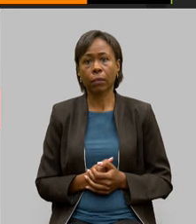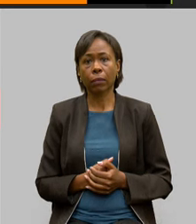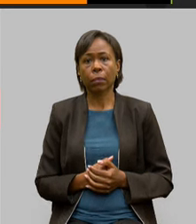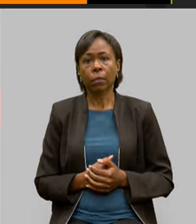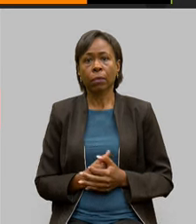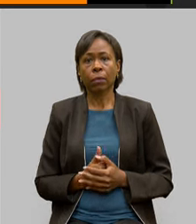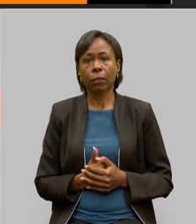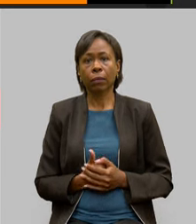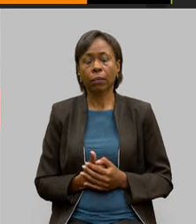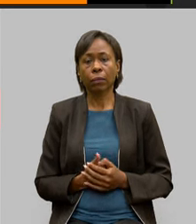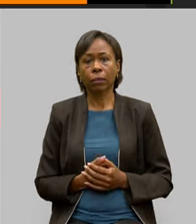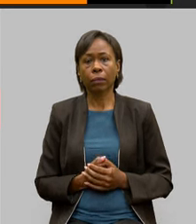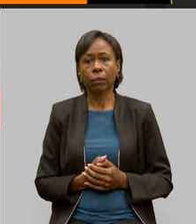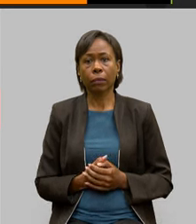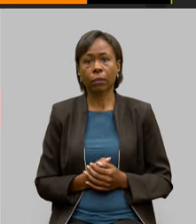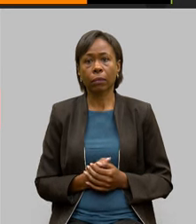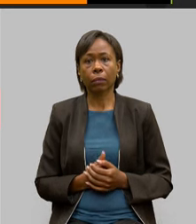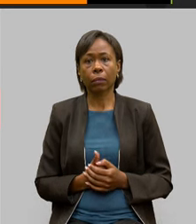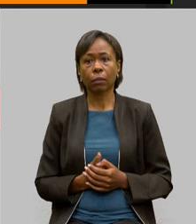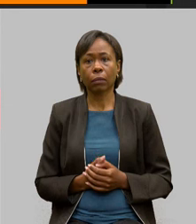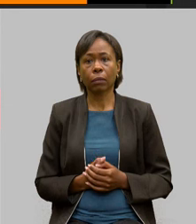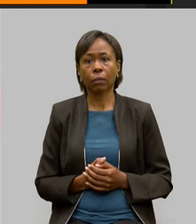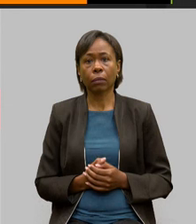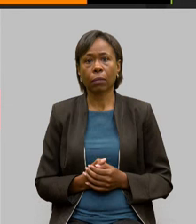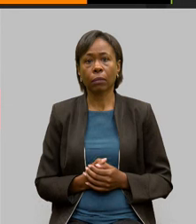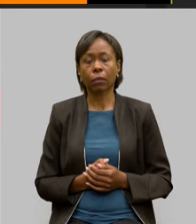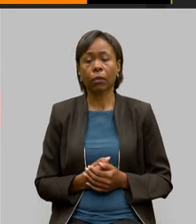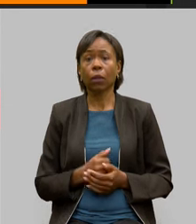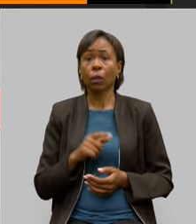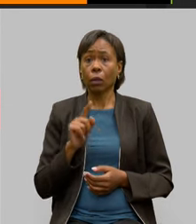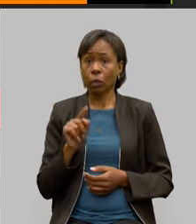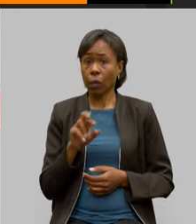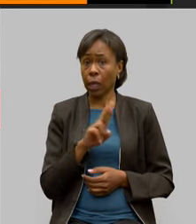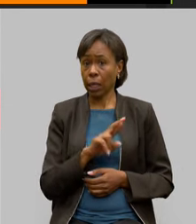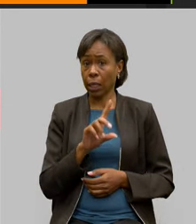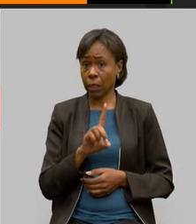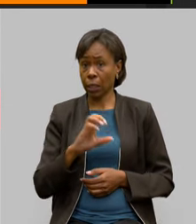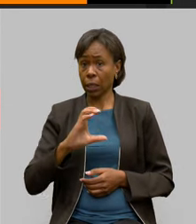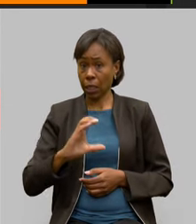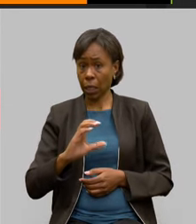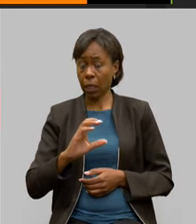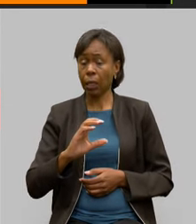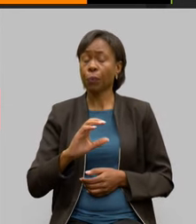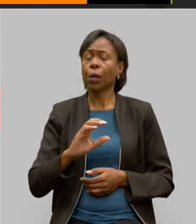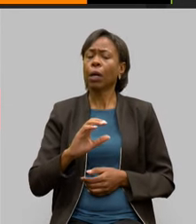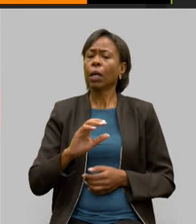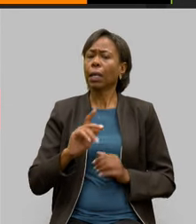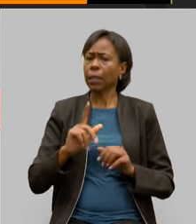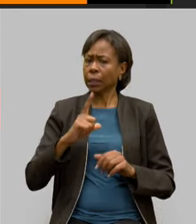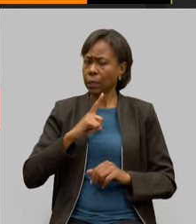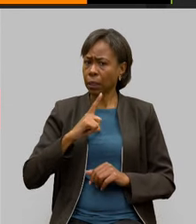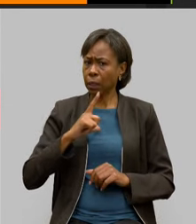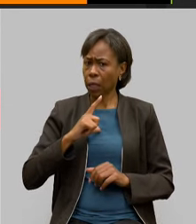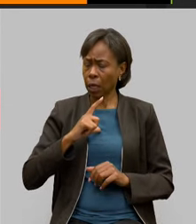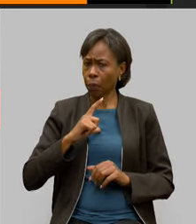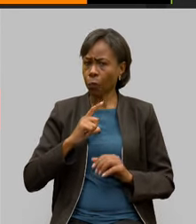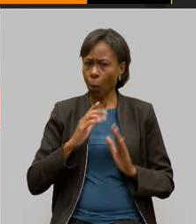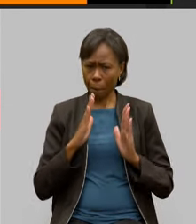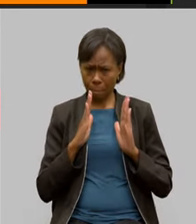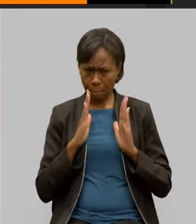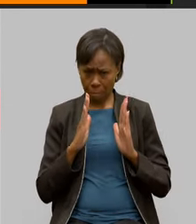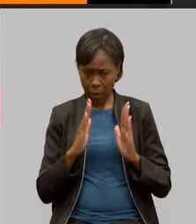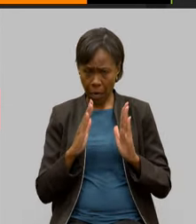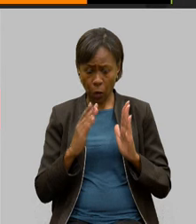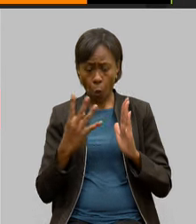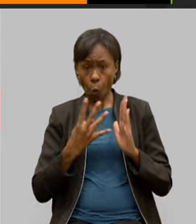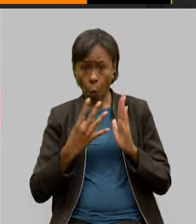eh destacar nisso tudo que na própria RDC 327/2019 tem uma sessão a quarta sessão